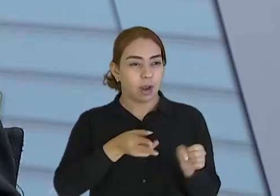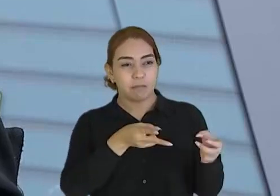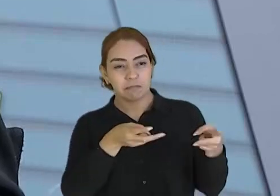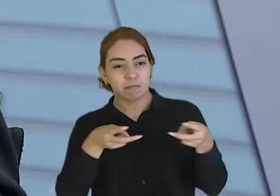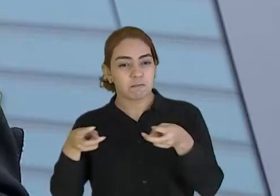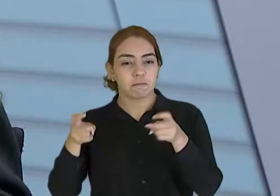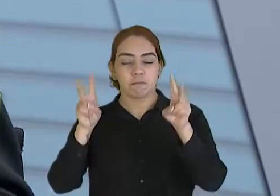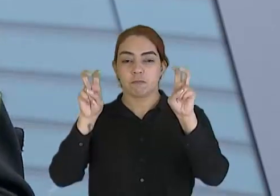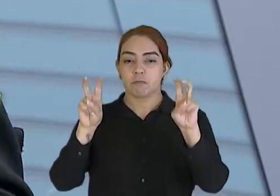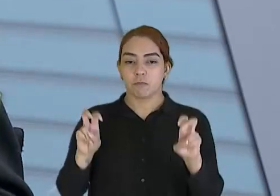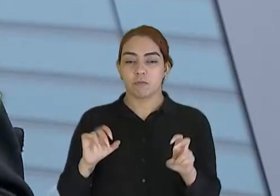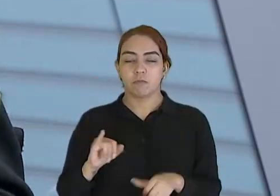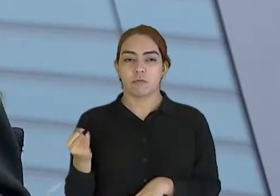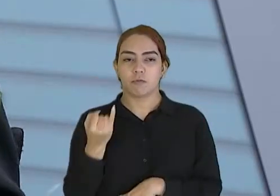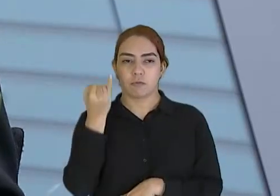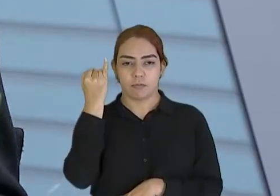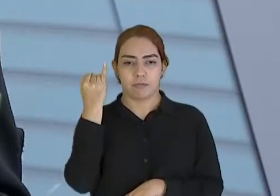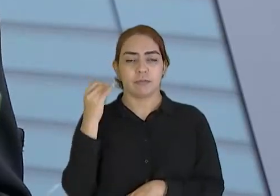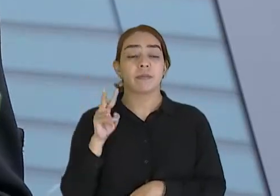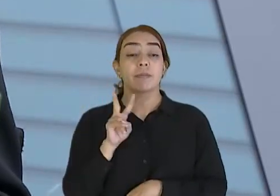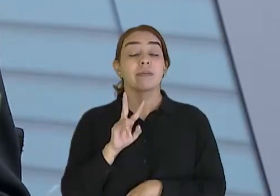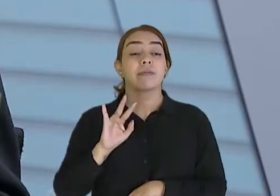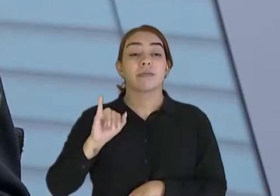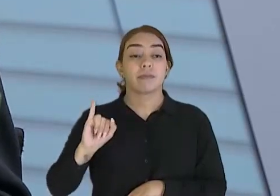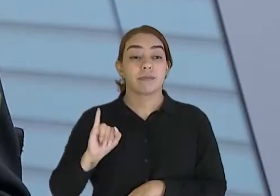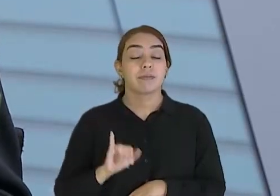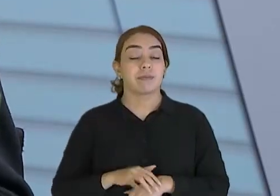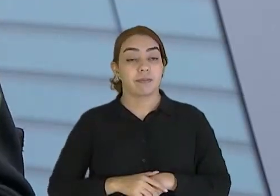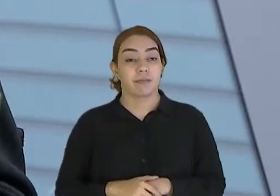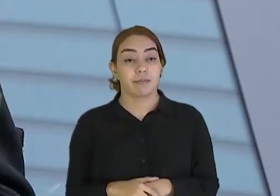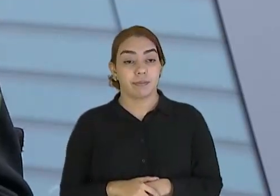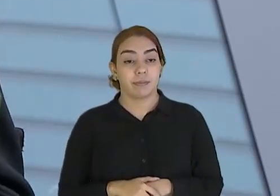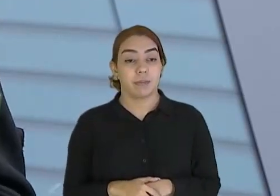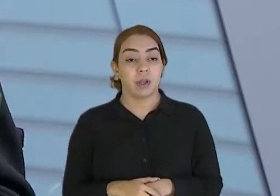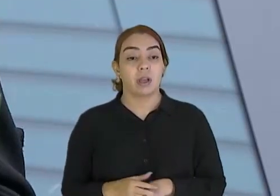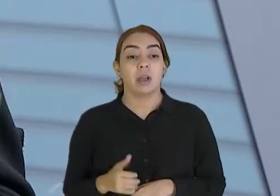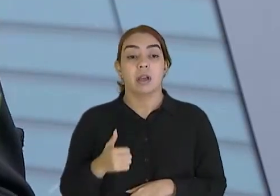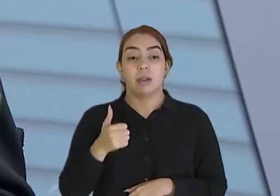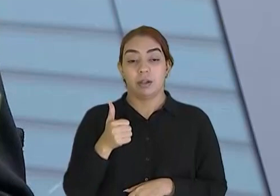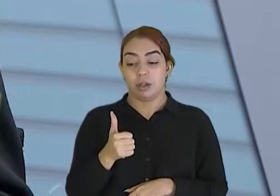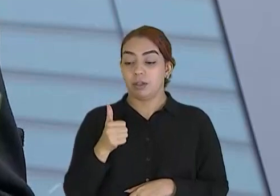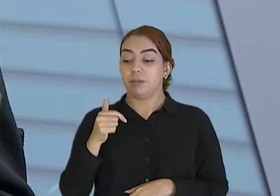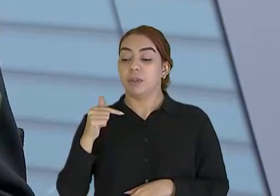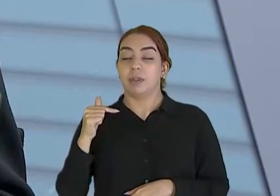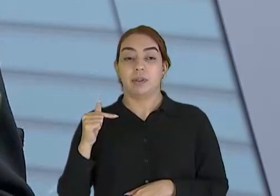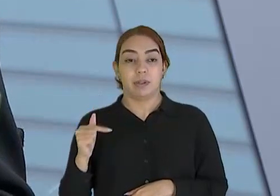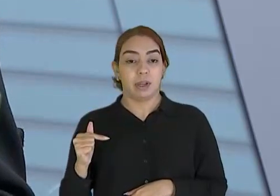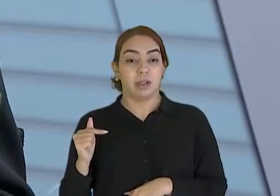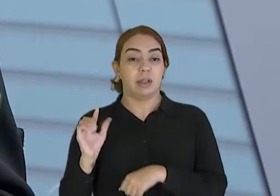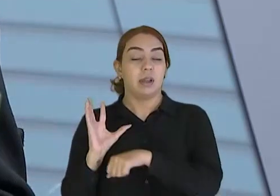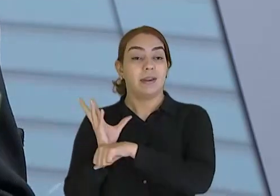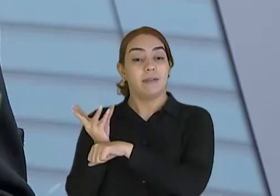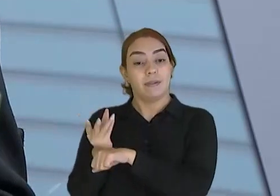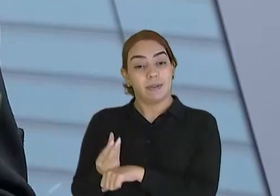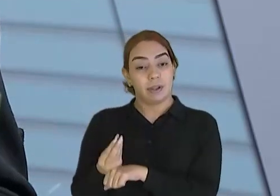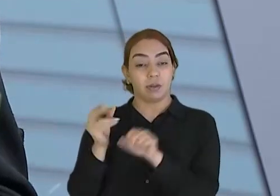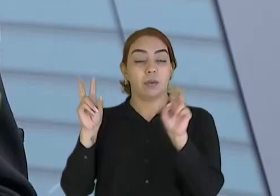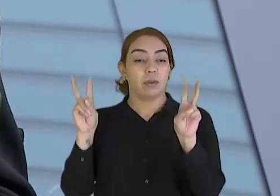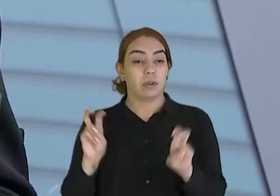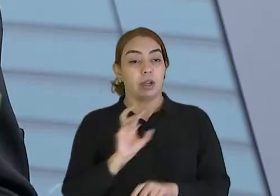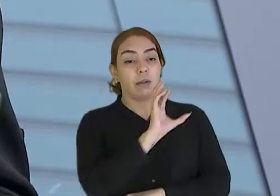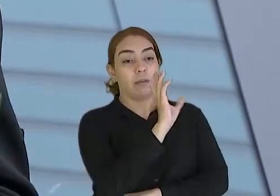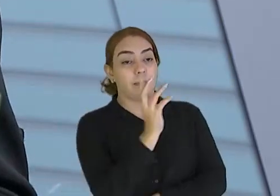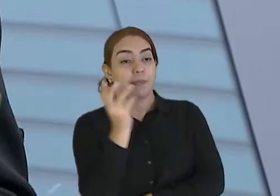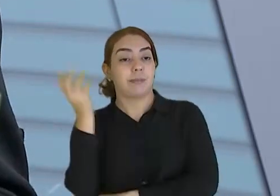os grandes temas, vai realizar a 17ª edição da sua Semana do Meio Ambiente, a Universidade de